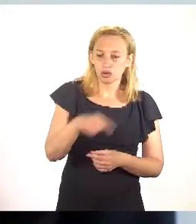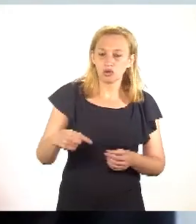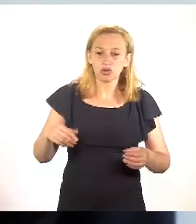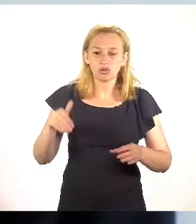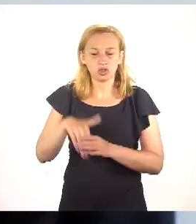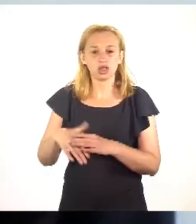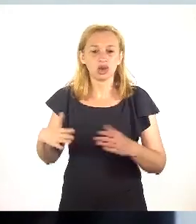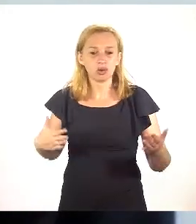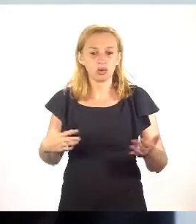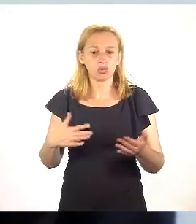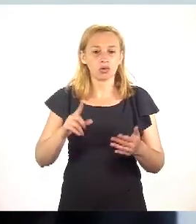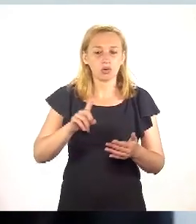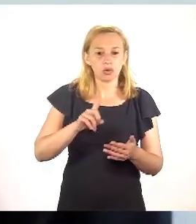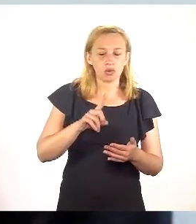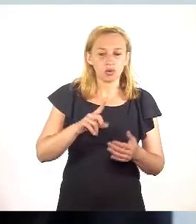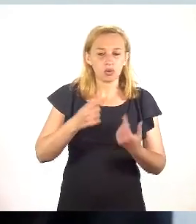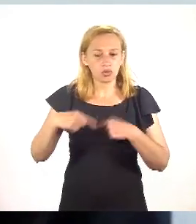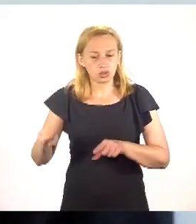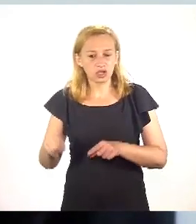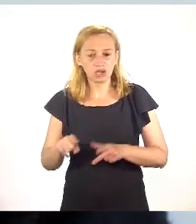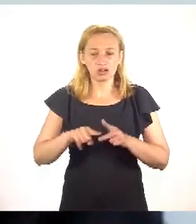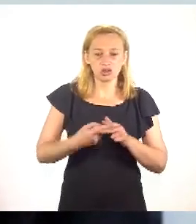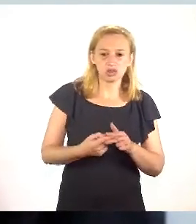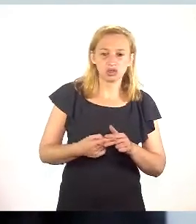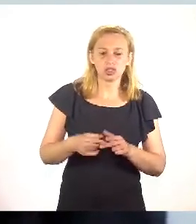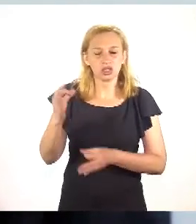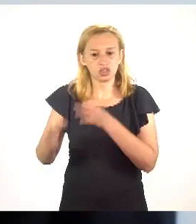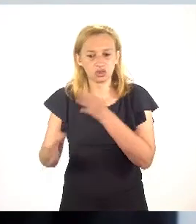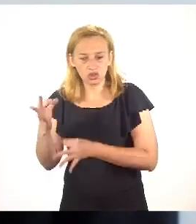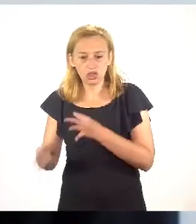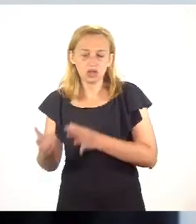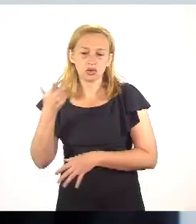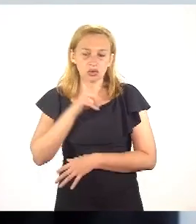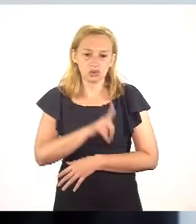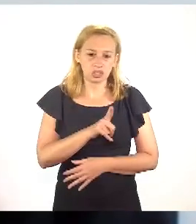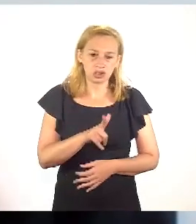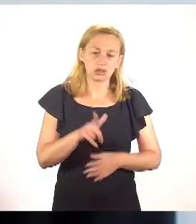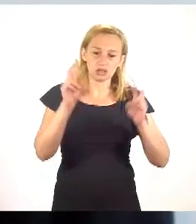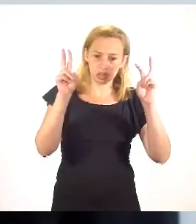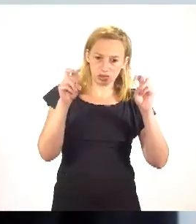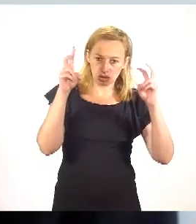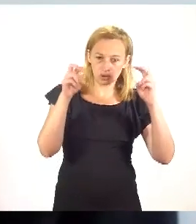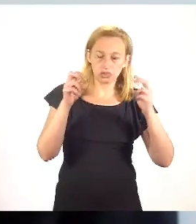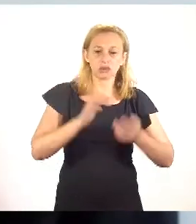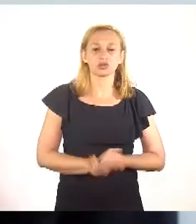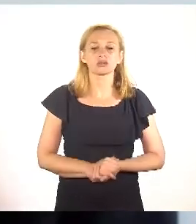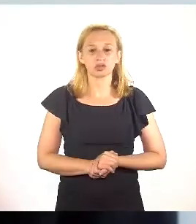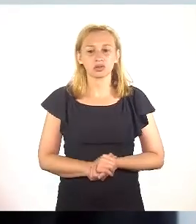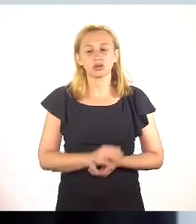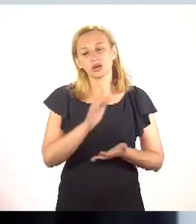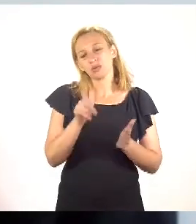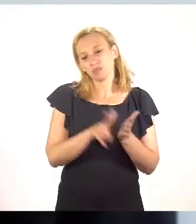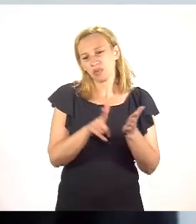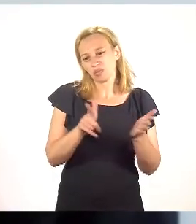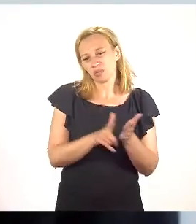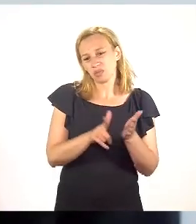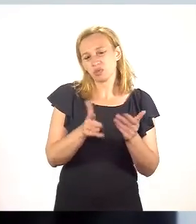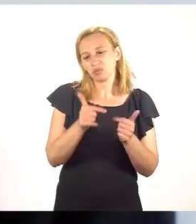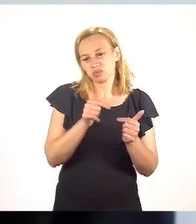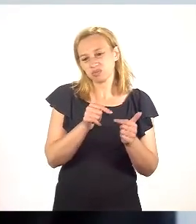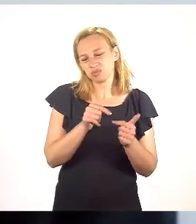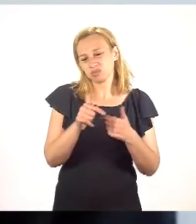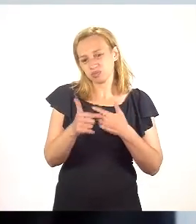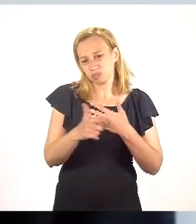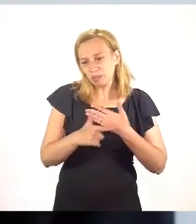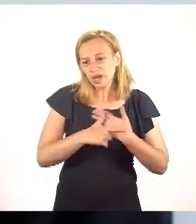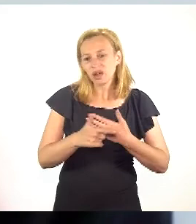um reajuste, e a concessionária ter ido à justiça e ter conseguido na justiça essa questão que fragiliza o papel da agência, que